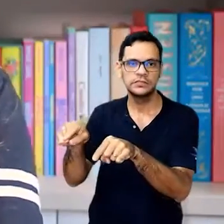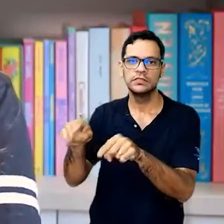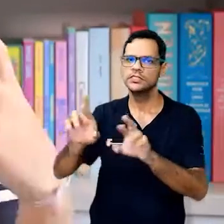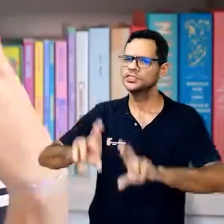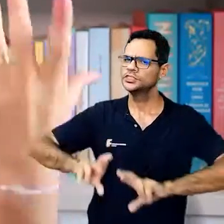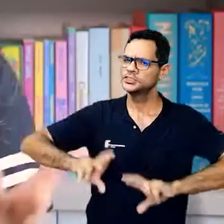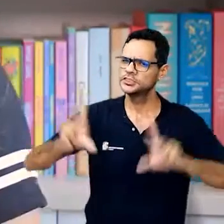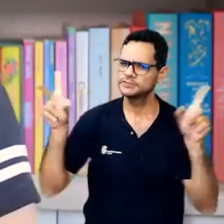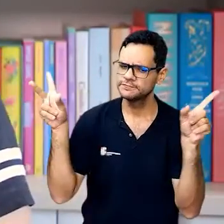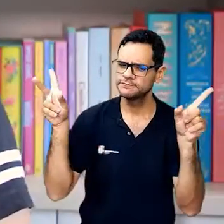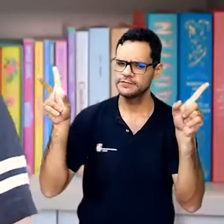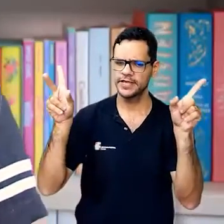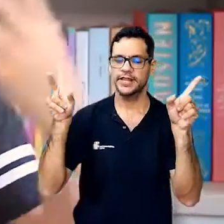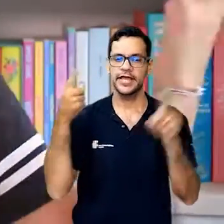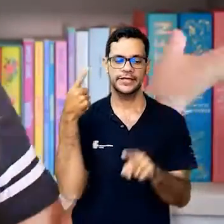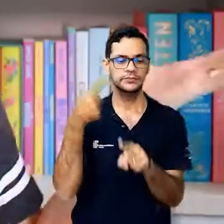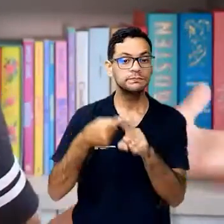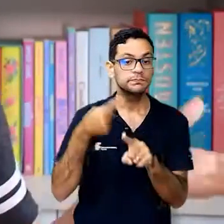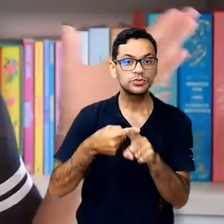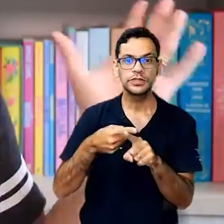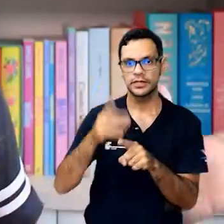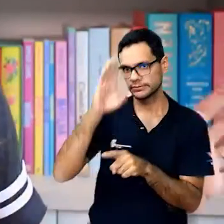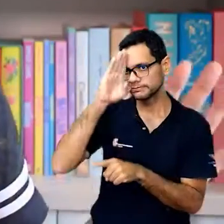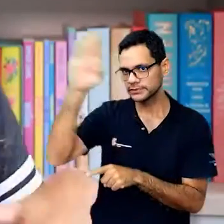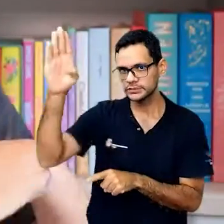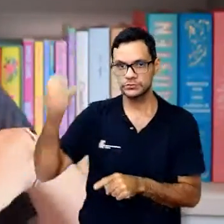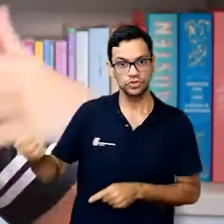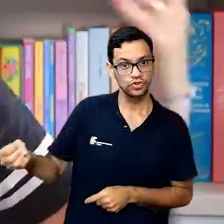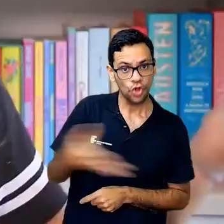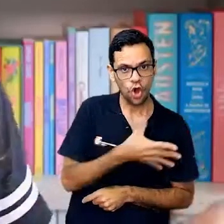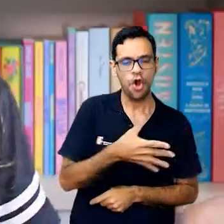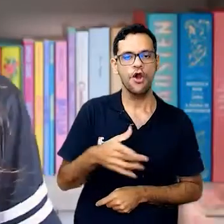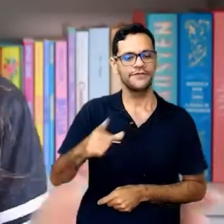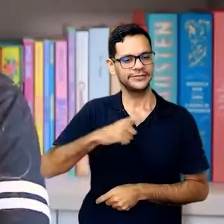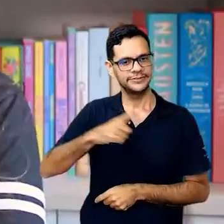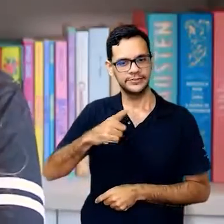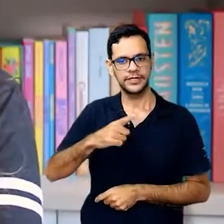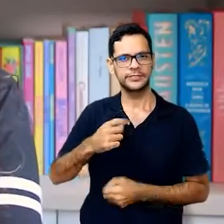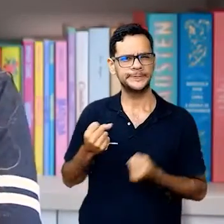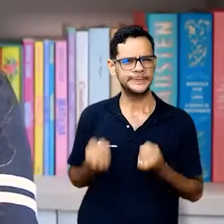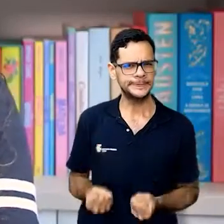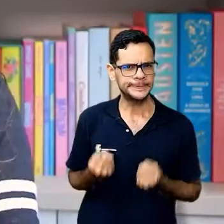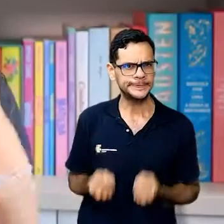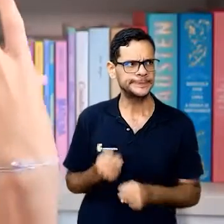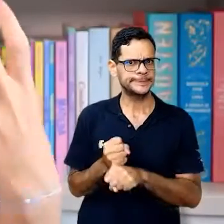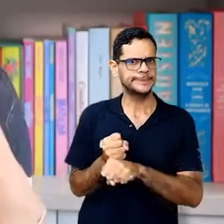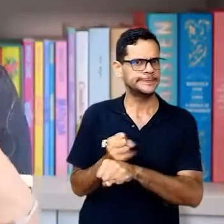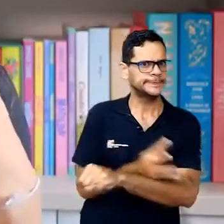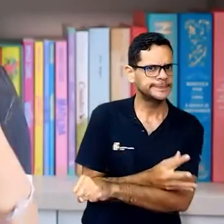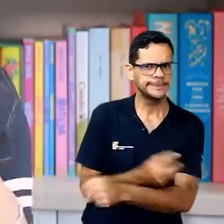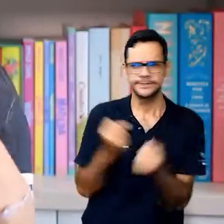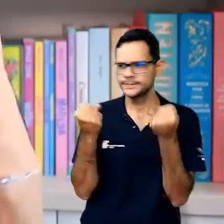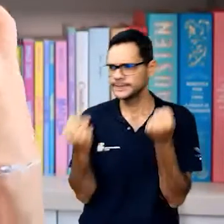essa aqui, ela é bem diferente de todas as outras que eu costumo ler, principalmente as contemporâneas, né? Ela já traz uma